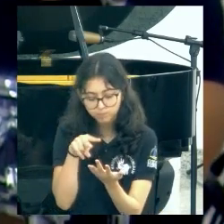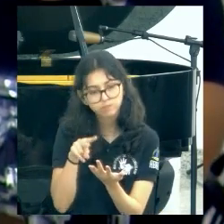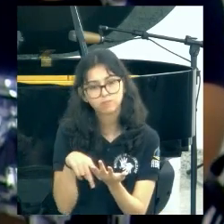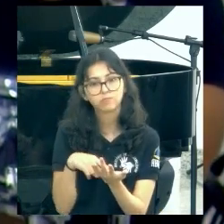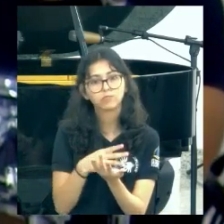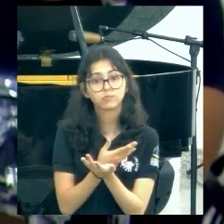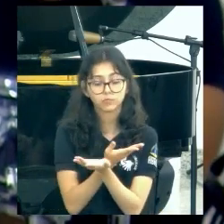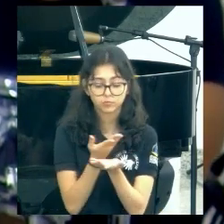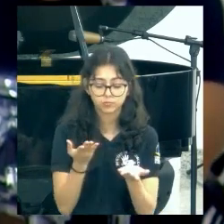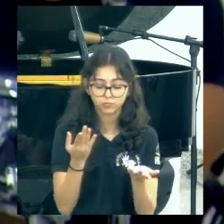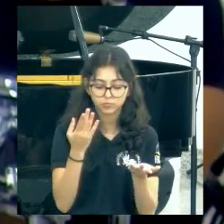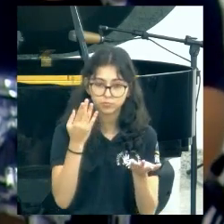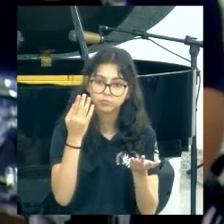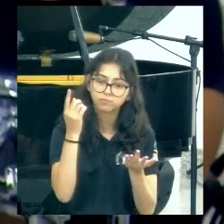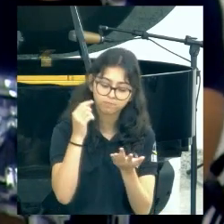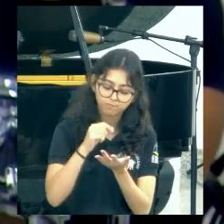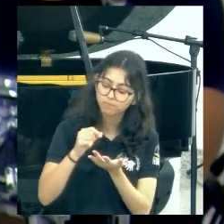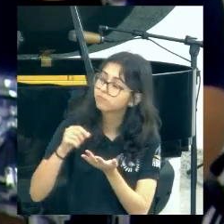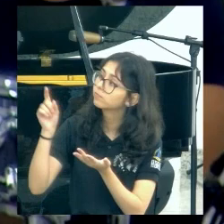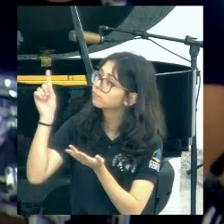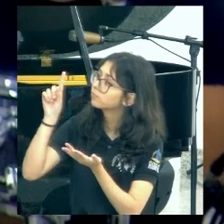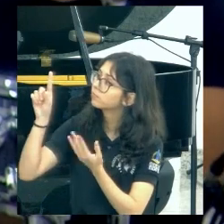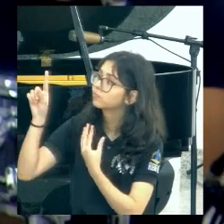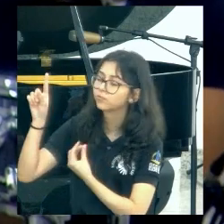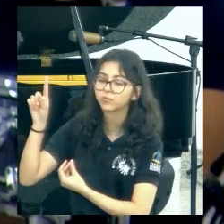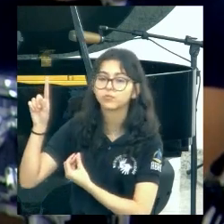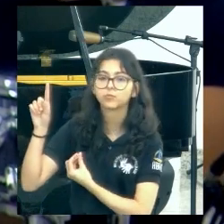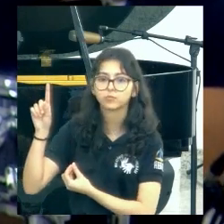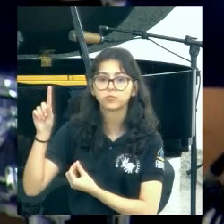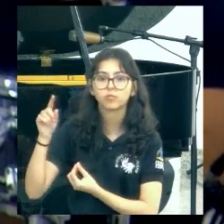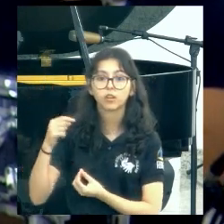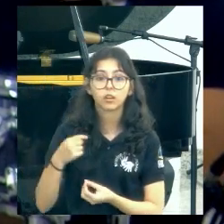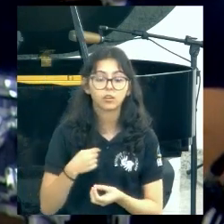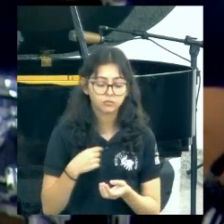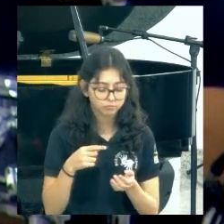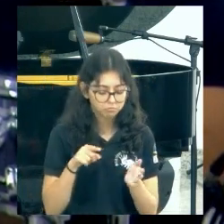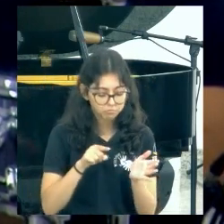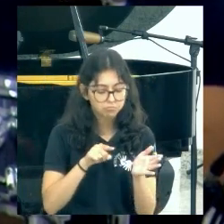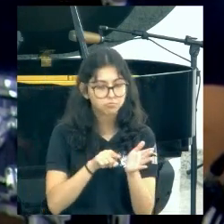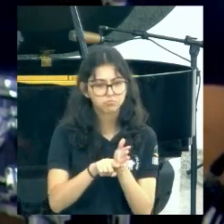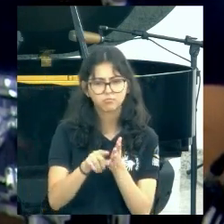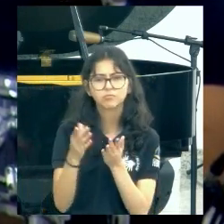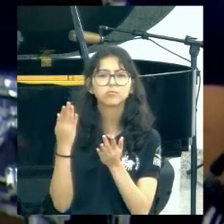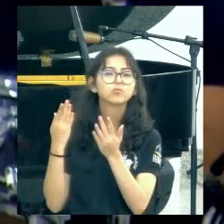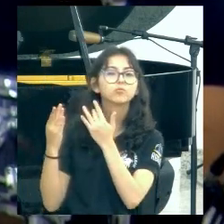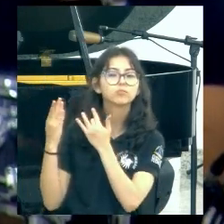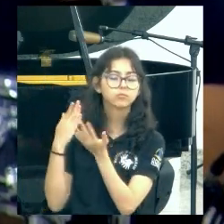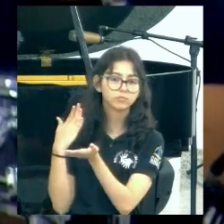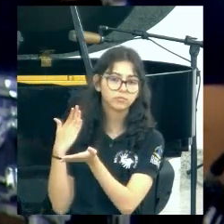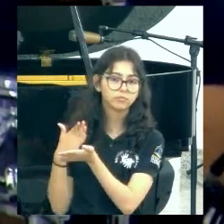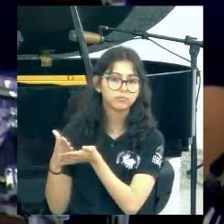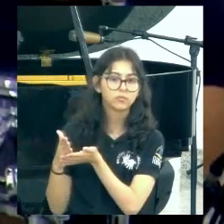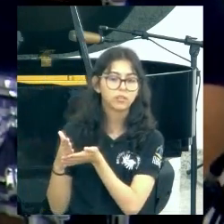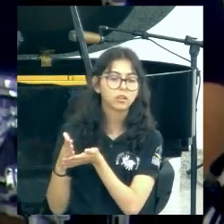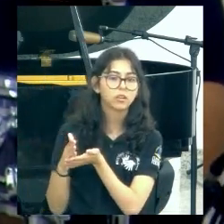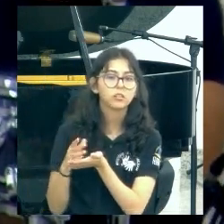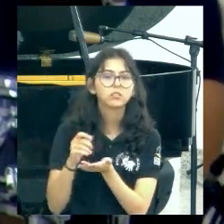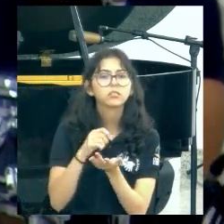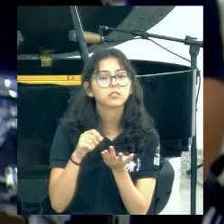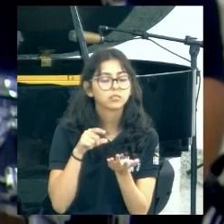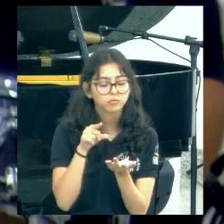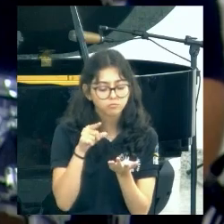cartas vivas de Deus. Eu fiz uma pergunta lá no início, que tipo de carta você tem sido, não